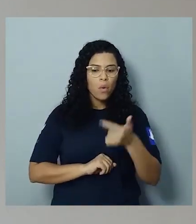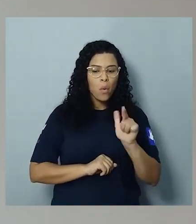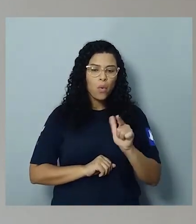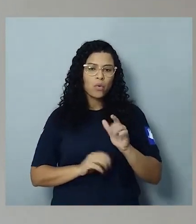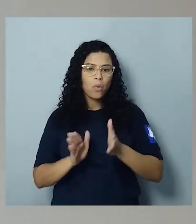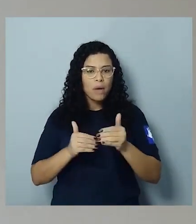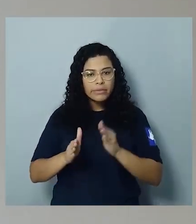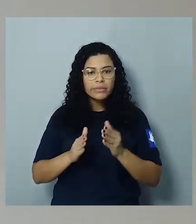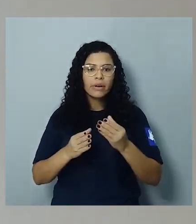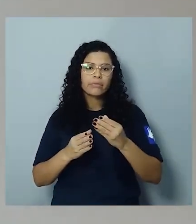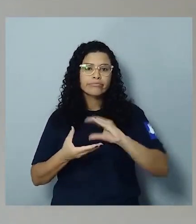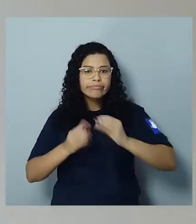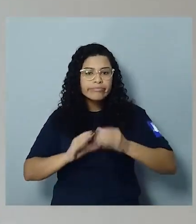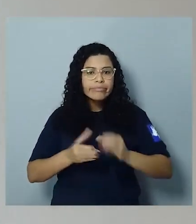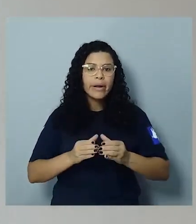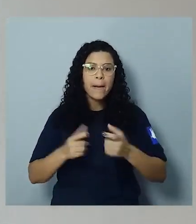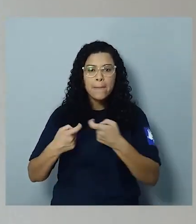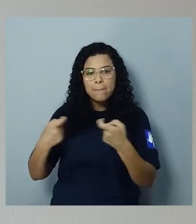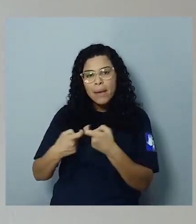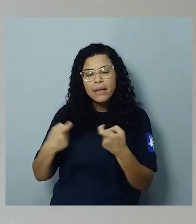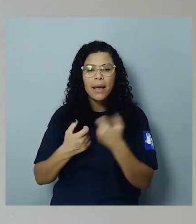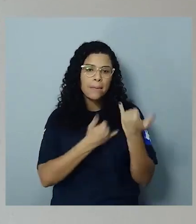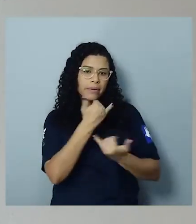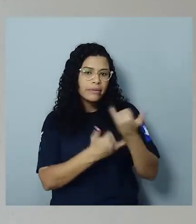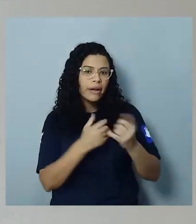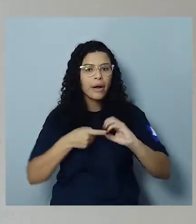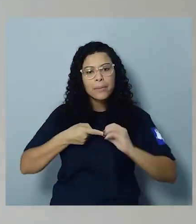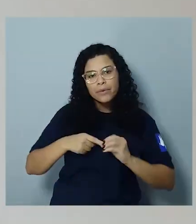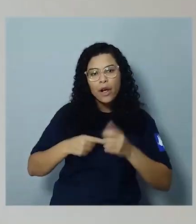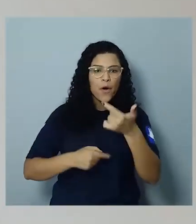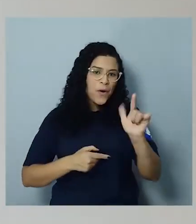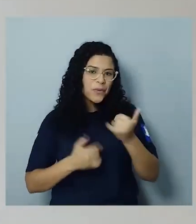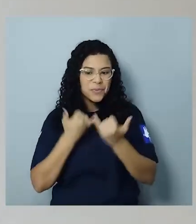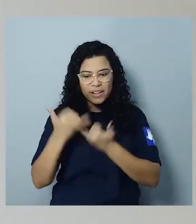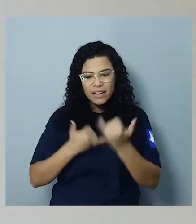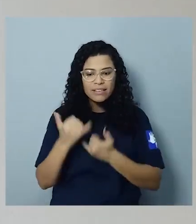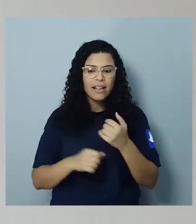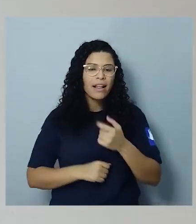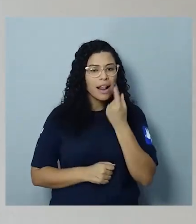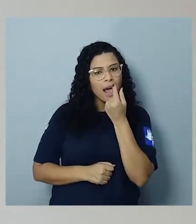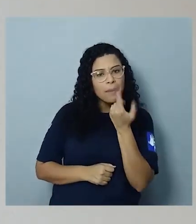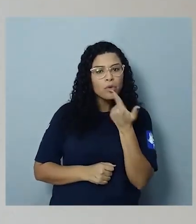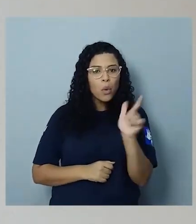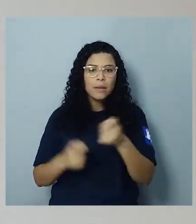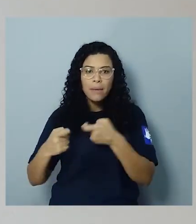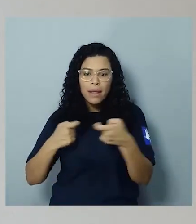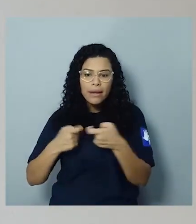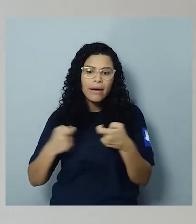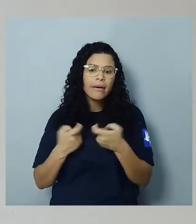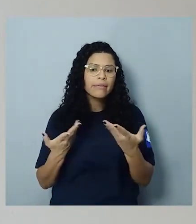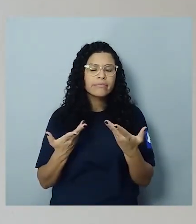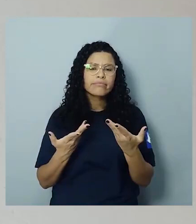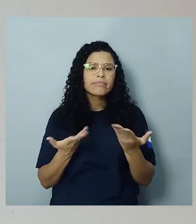outro Tinho o bichinho Patinhas meias brinquedos computador o brinquedo mais